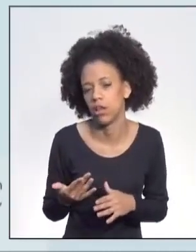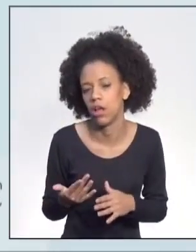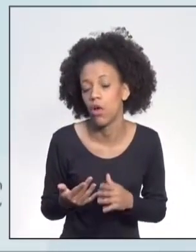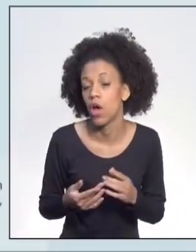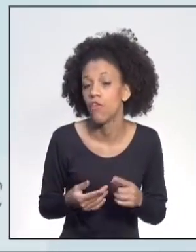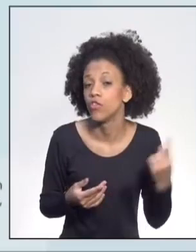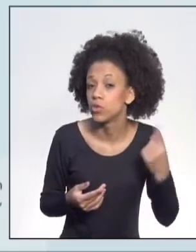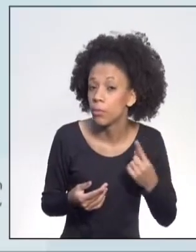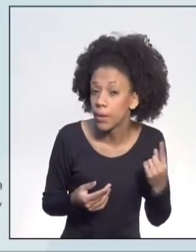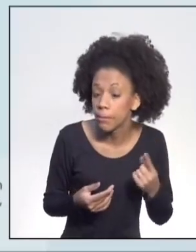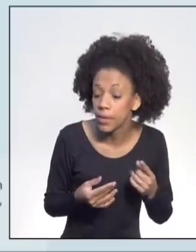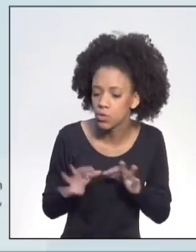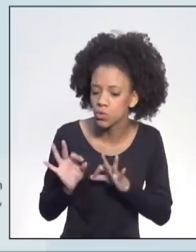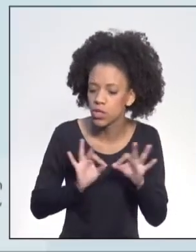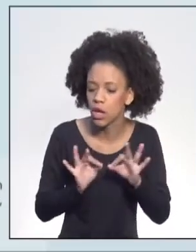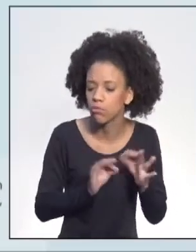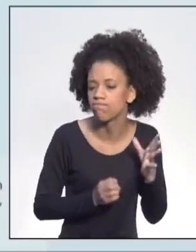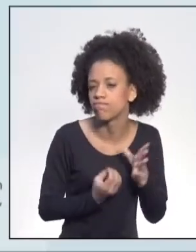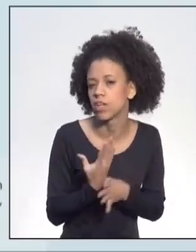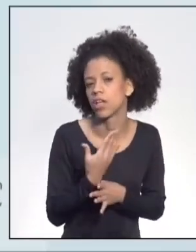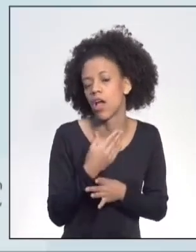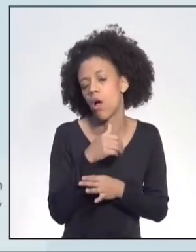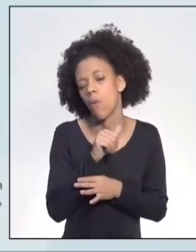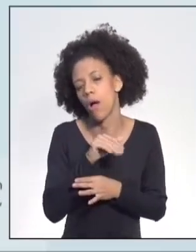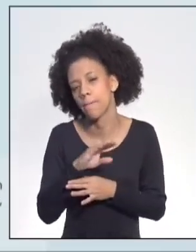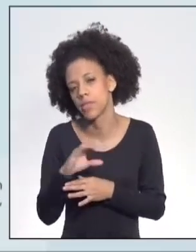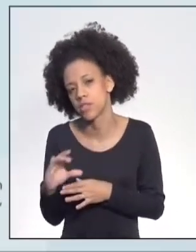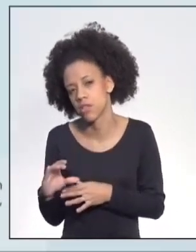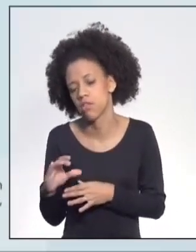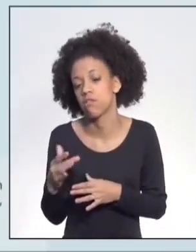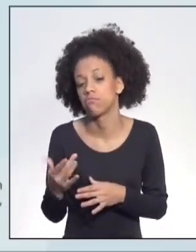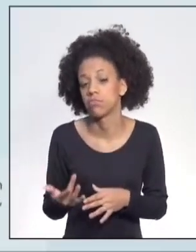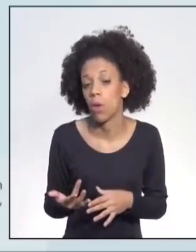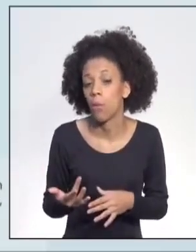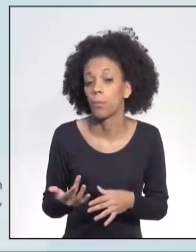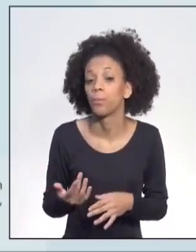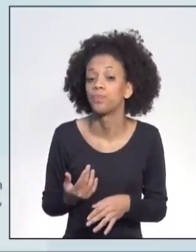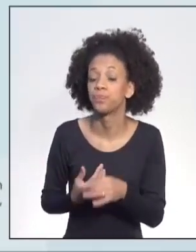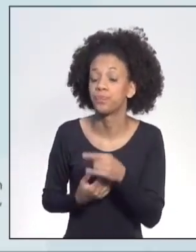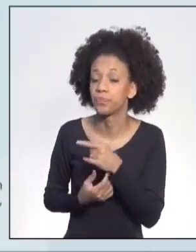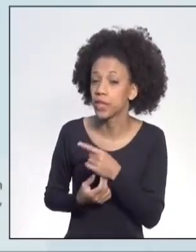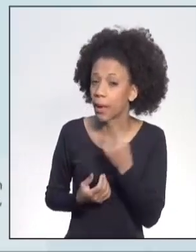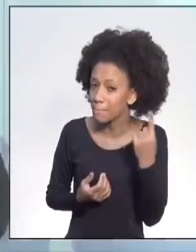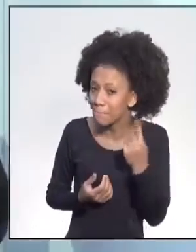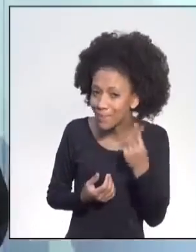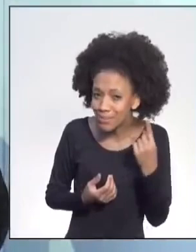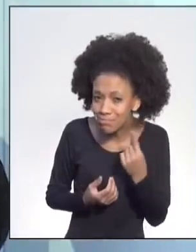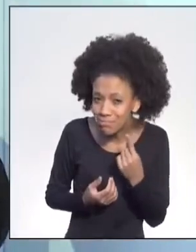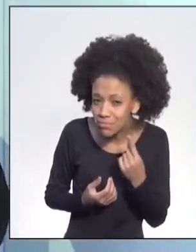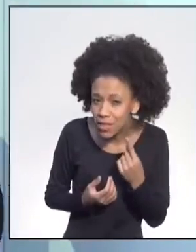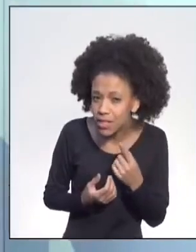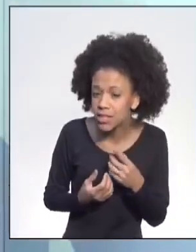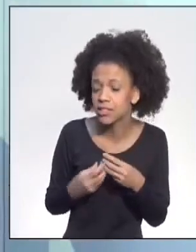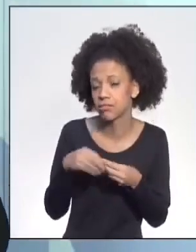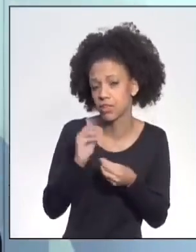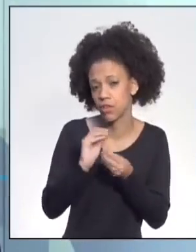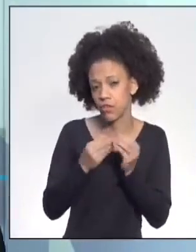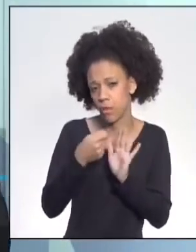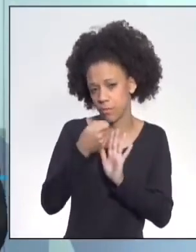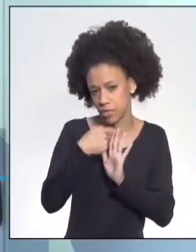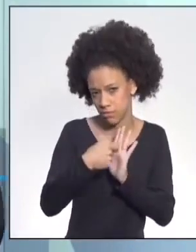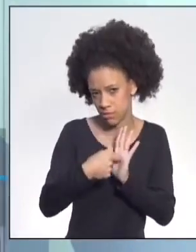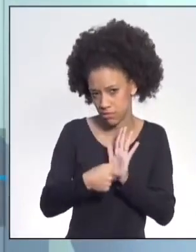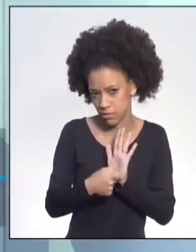a construírem um alfabeto. Então, essa foi uma das primeiras formas de